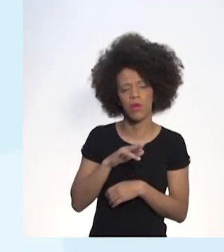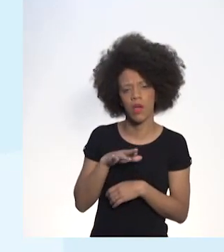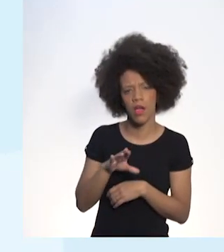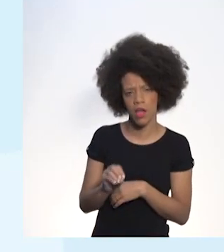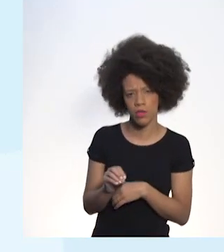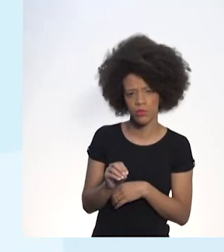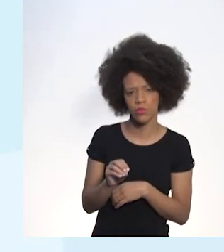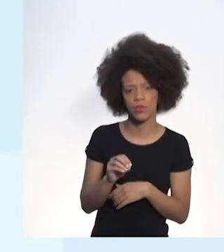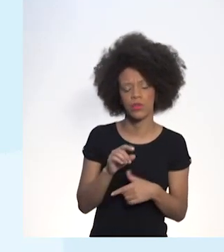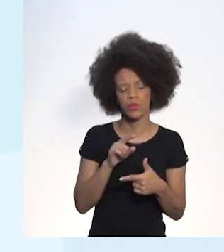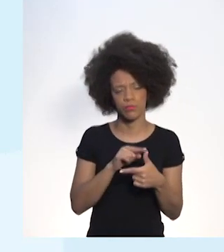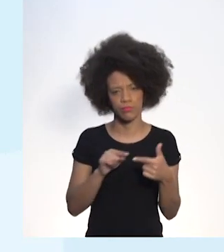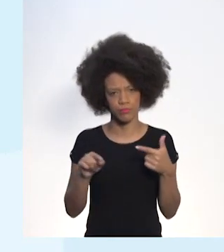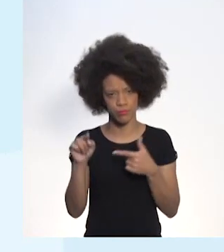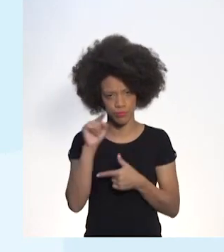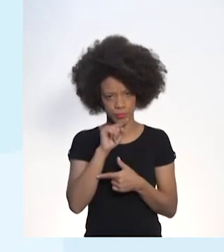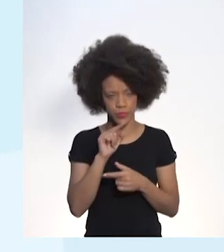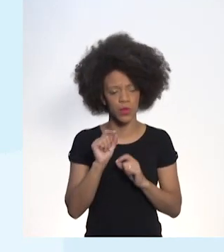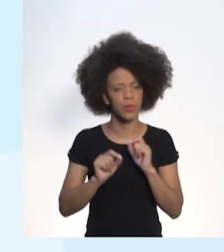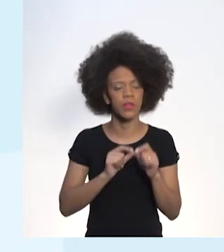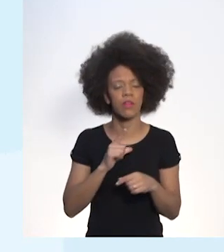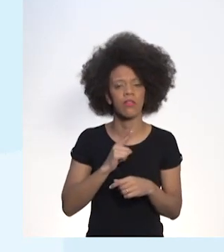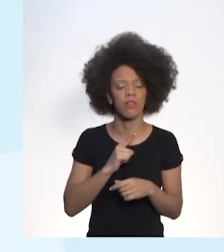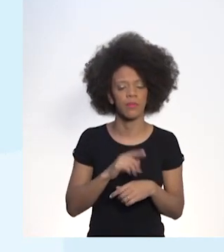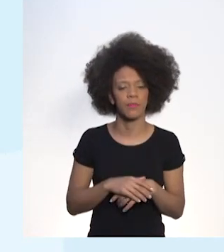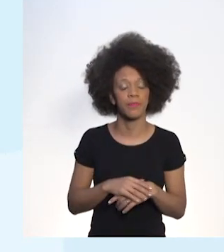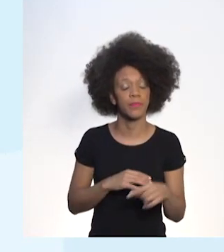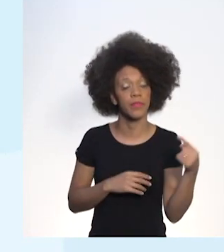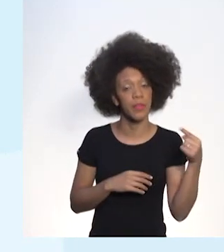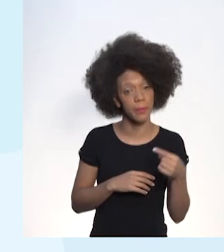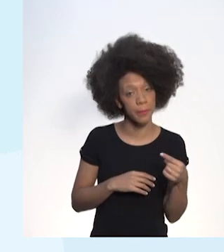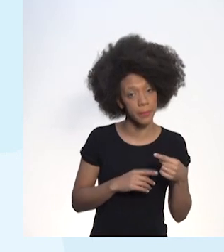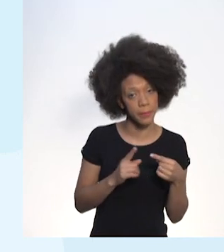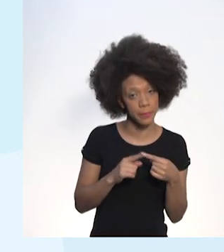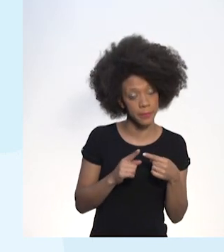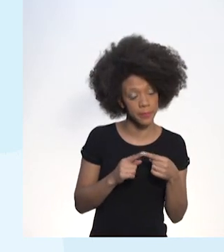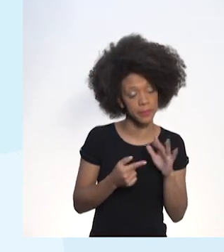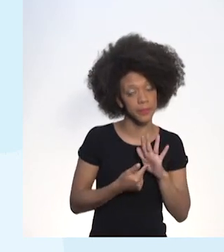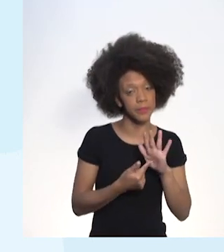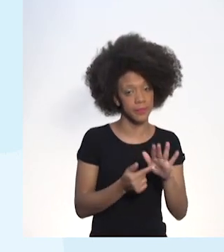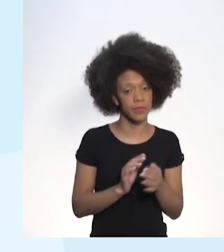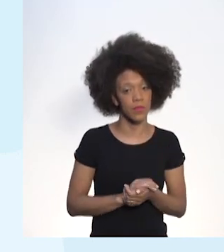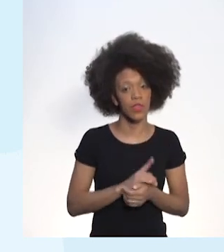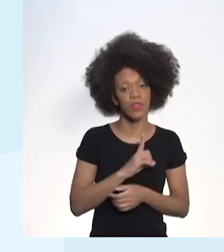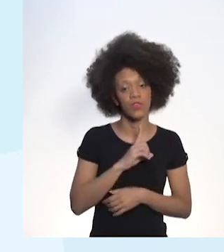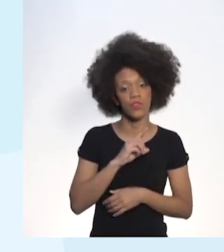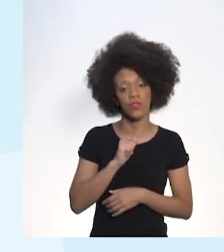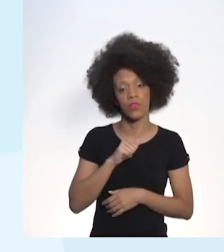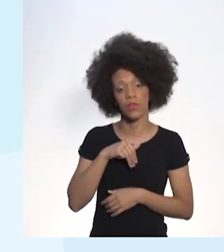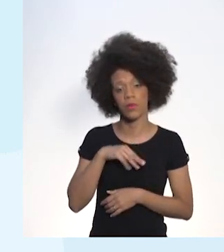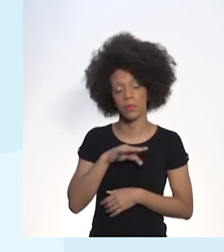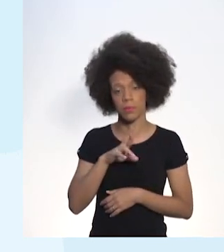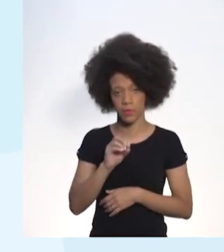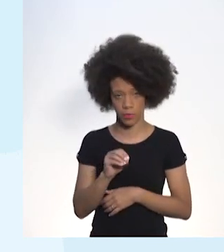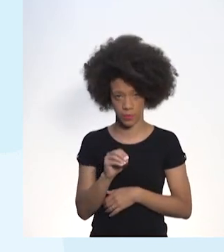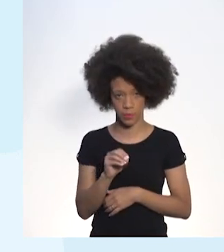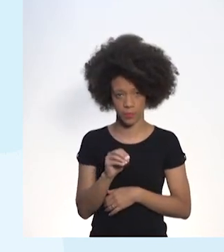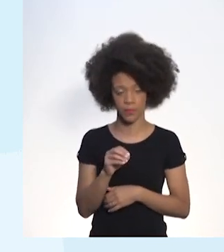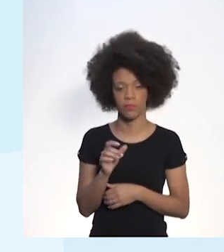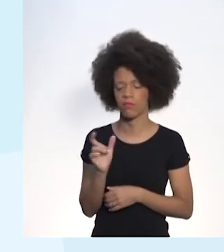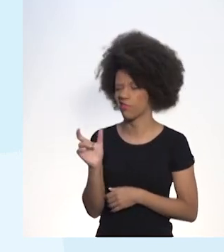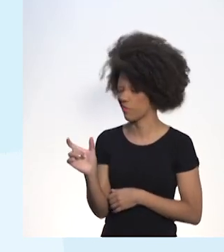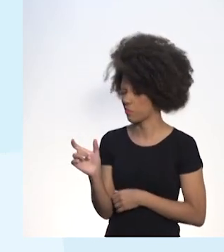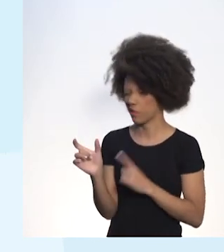diâmetro, né? Então, o que nós temos aí? A primeira coisa que nós vamos apontar é o diâmetro, né? Um monte de